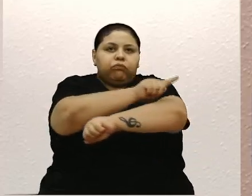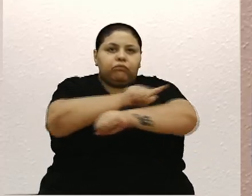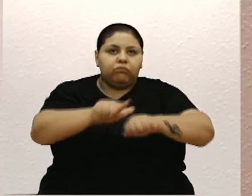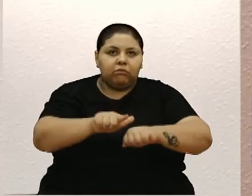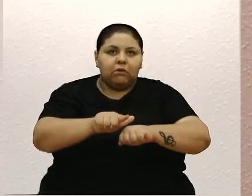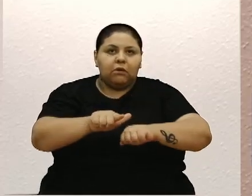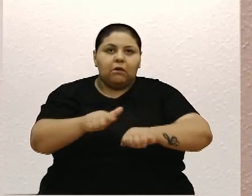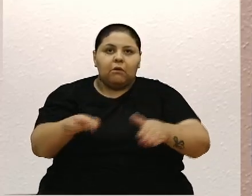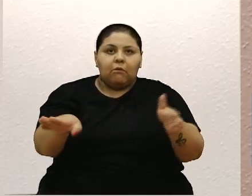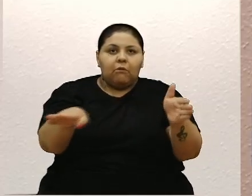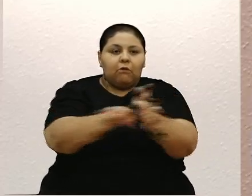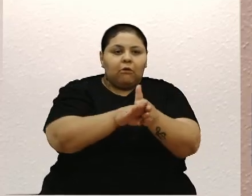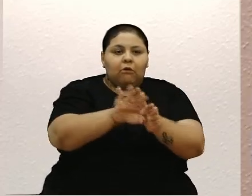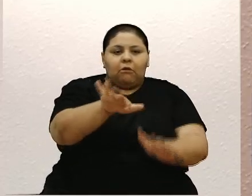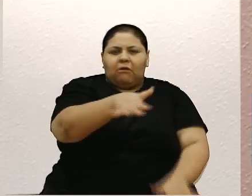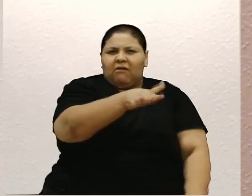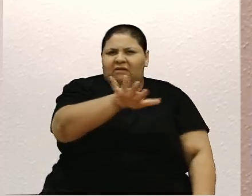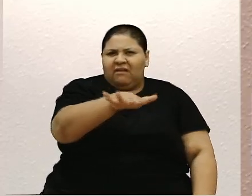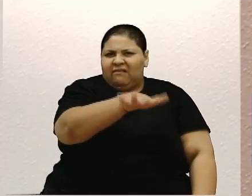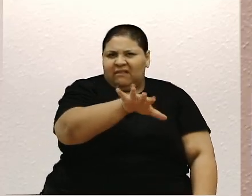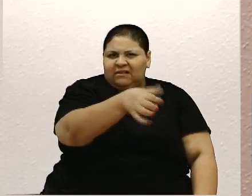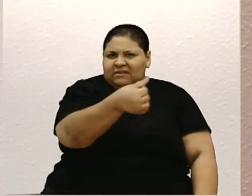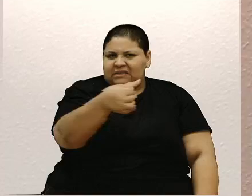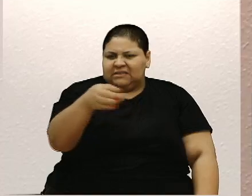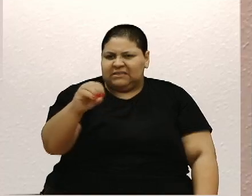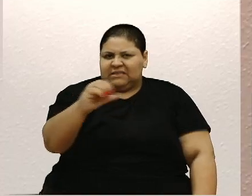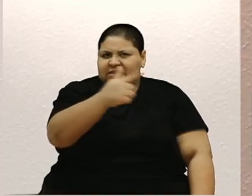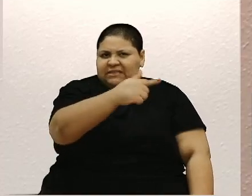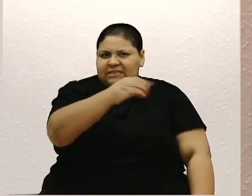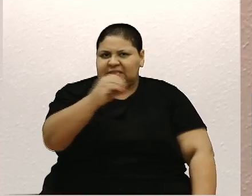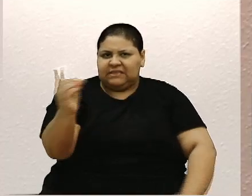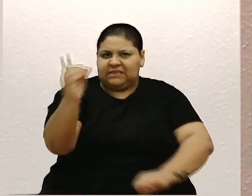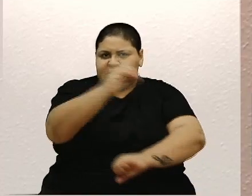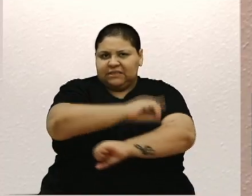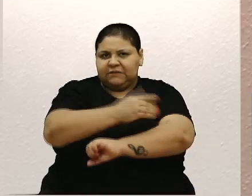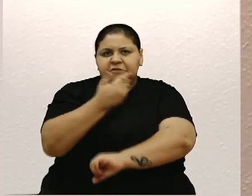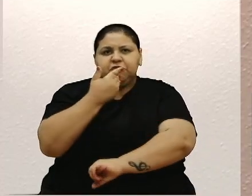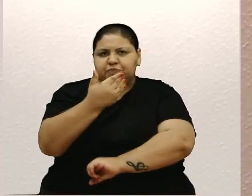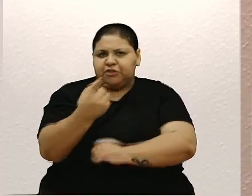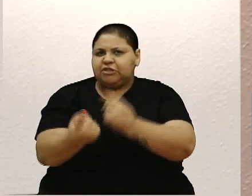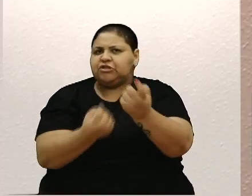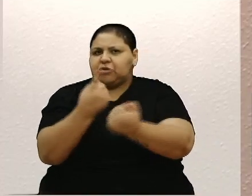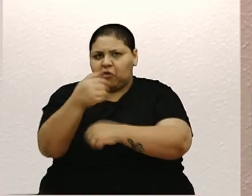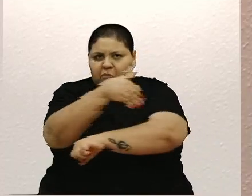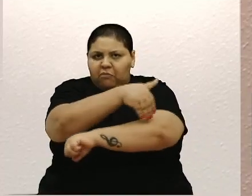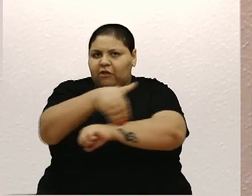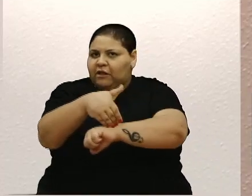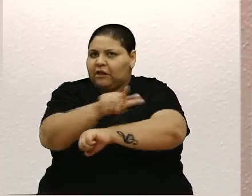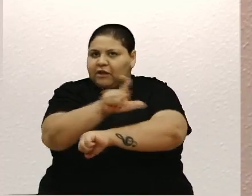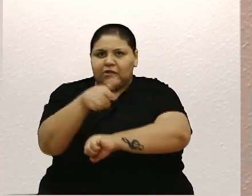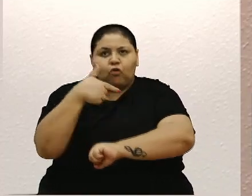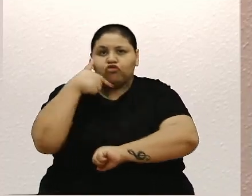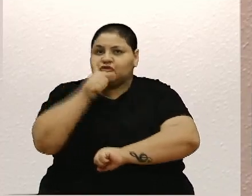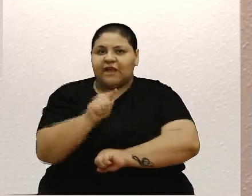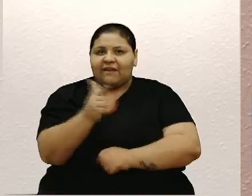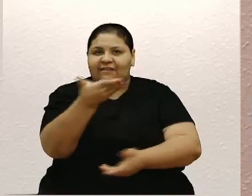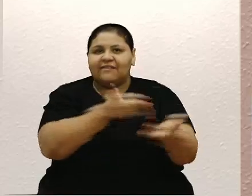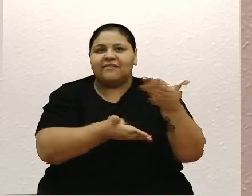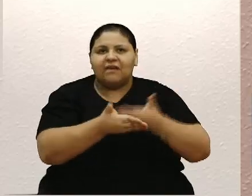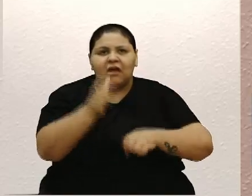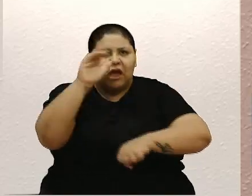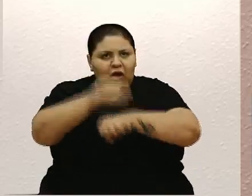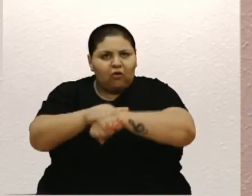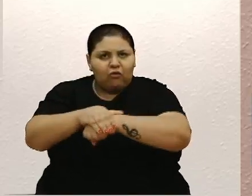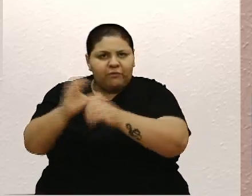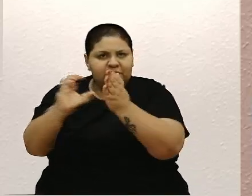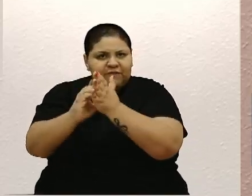chegando em torno de 60 a 70 dias de pedidos de algumas estradas que eles não estão conseguindo dar a volta. E aí é culpa do servidor?